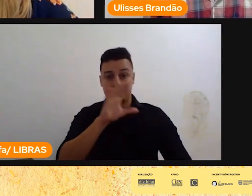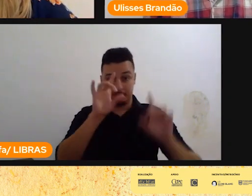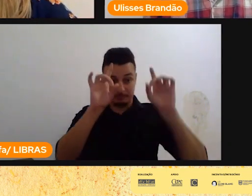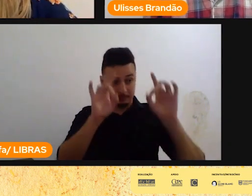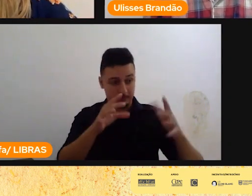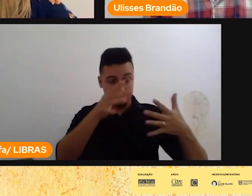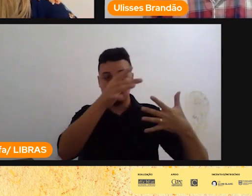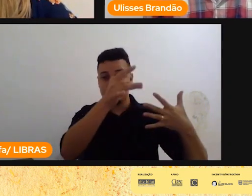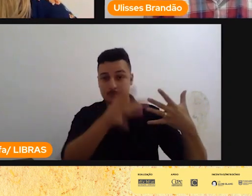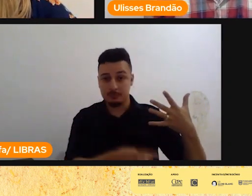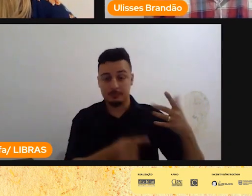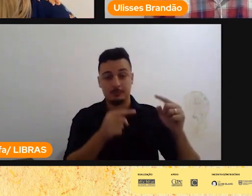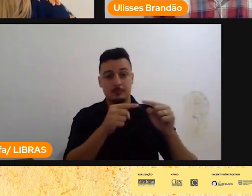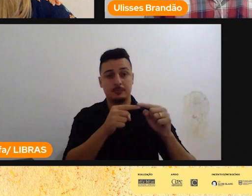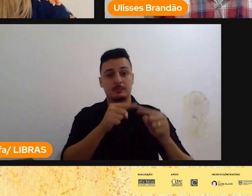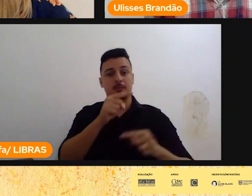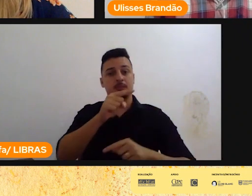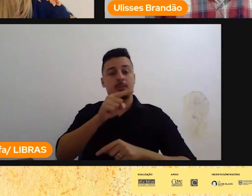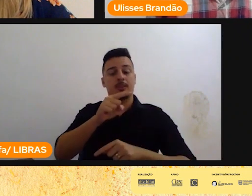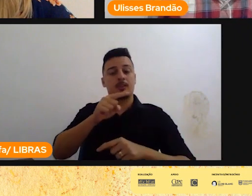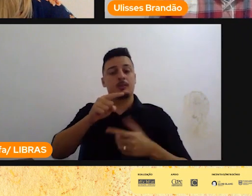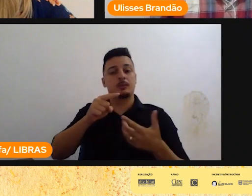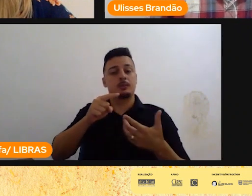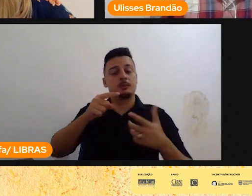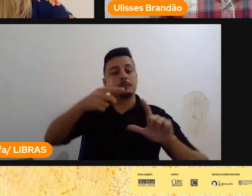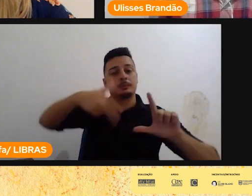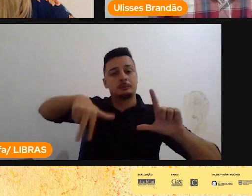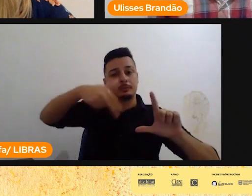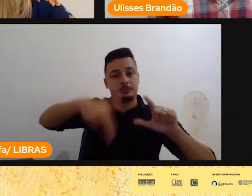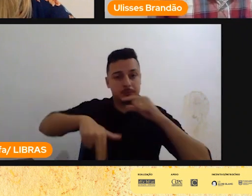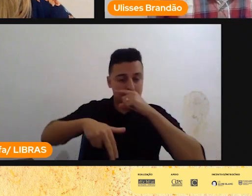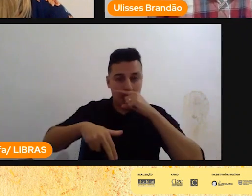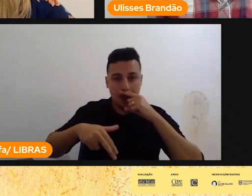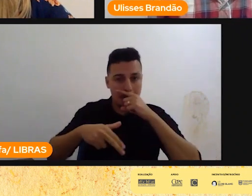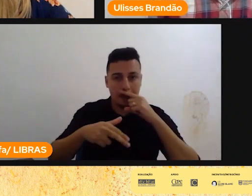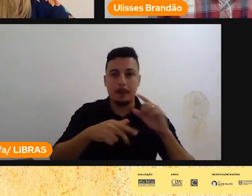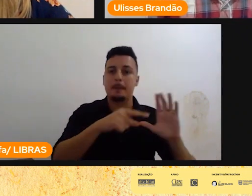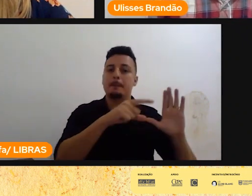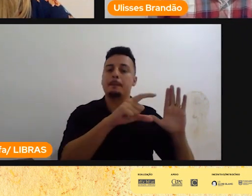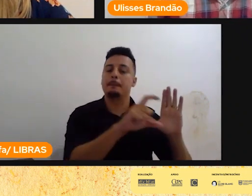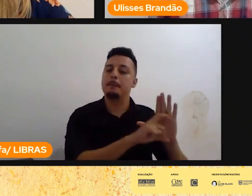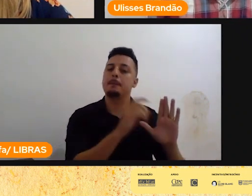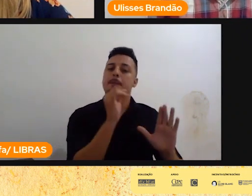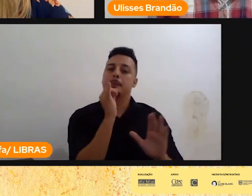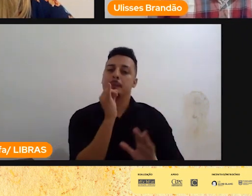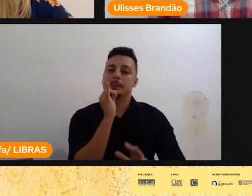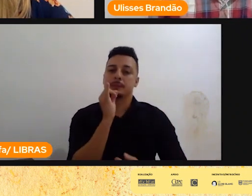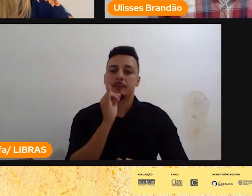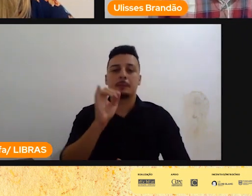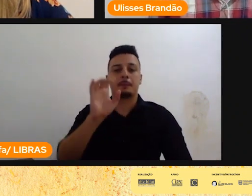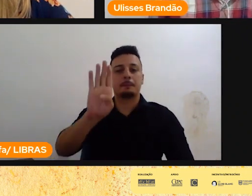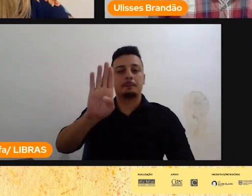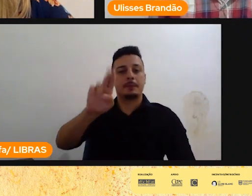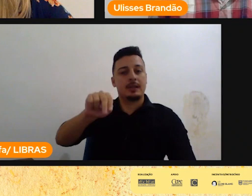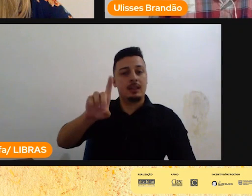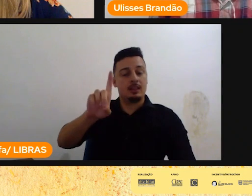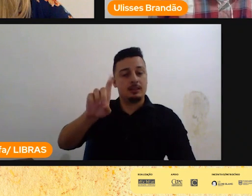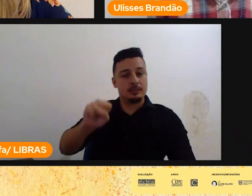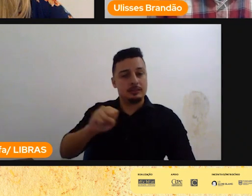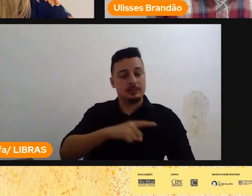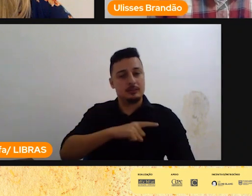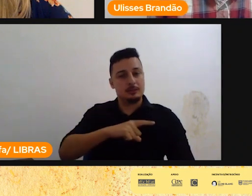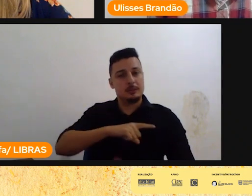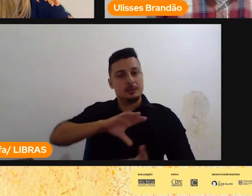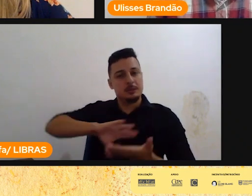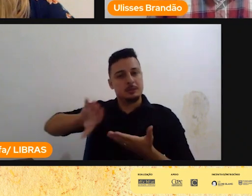fato, poucos editais específicos, né? O BNDES, como o Letícia falou, tem uma linha de curta muito bacana, que